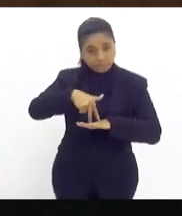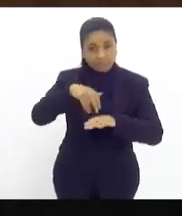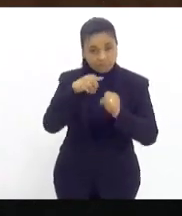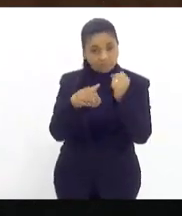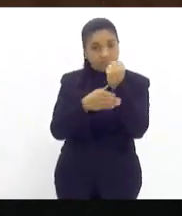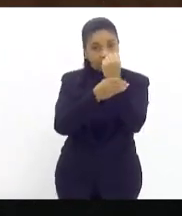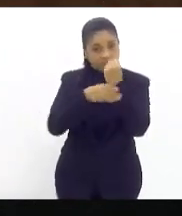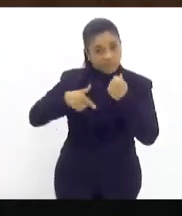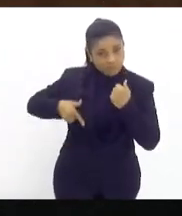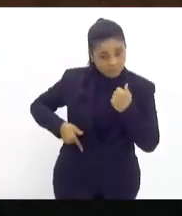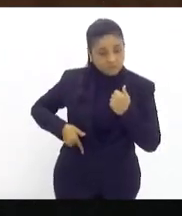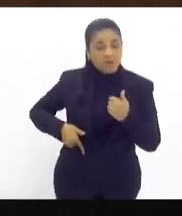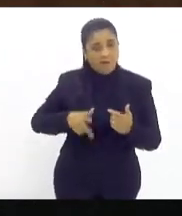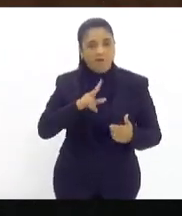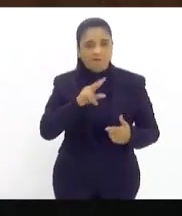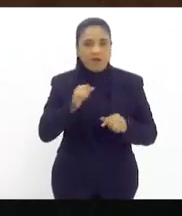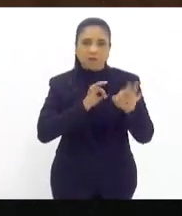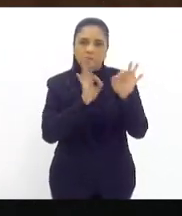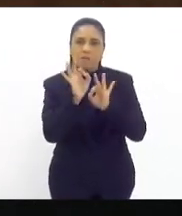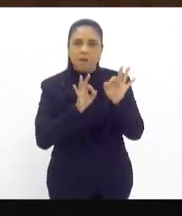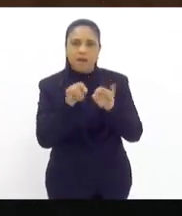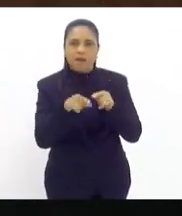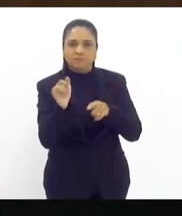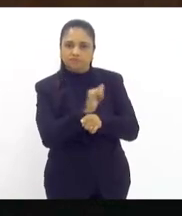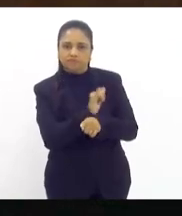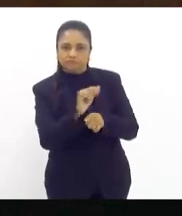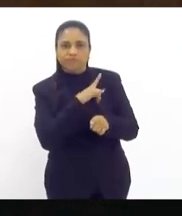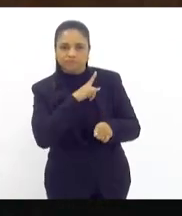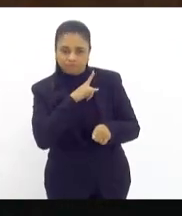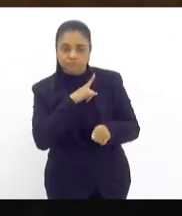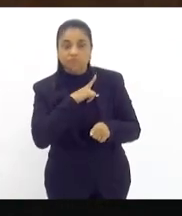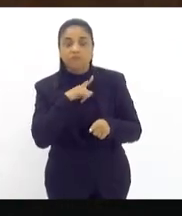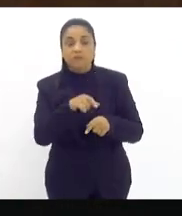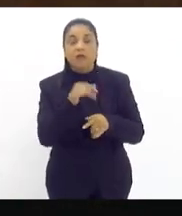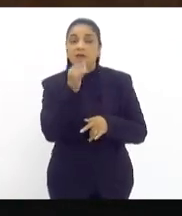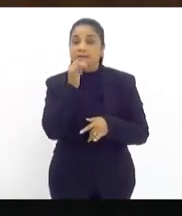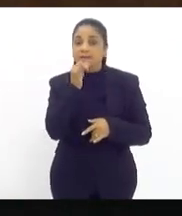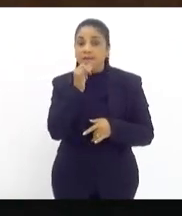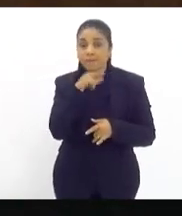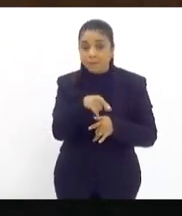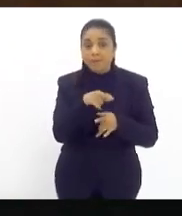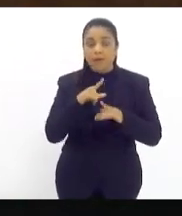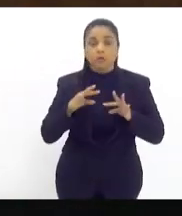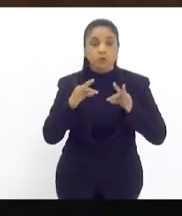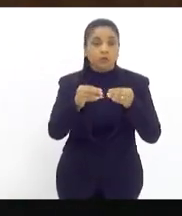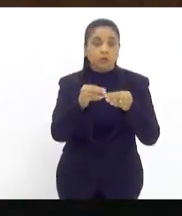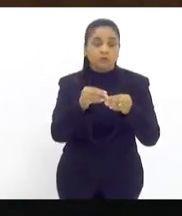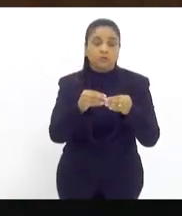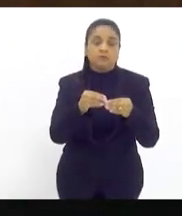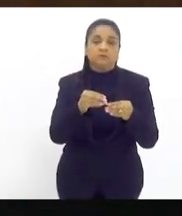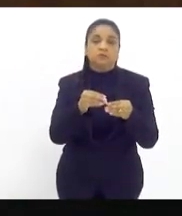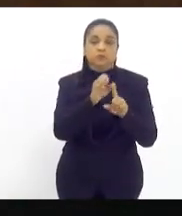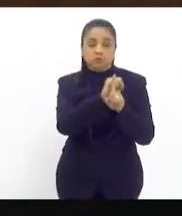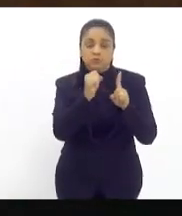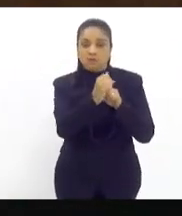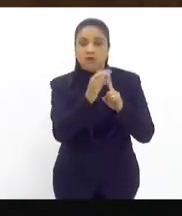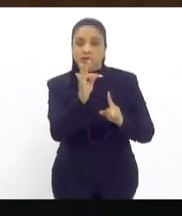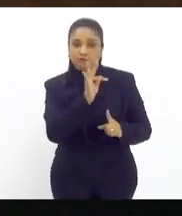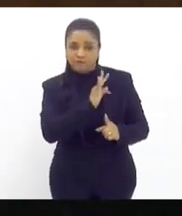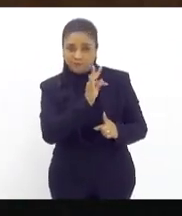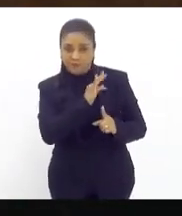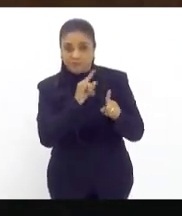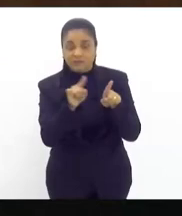combatê-lo então que sirva de exemplo para a sociedade fluminense para todo o Brasil é isso que defende a esquerda